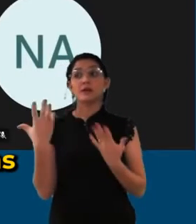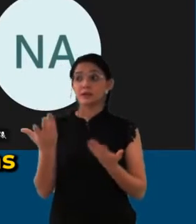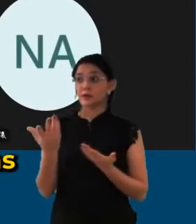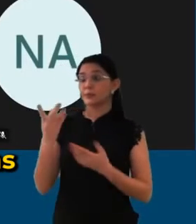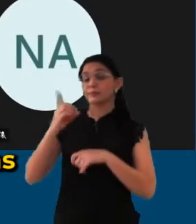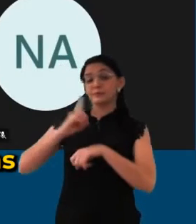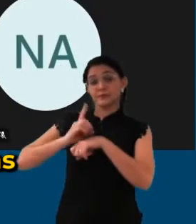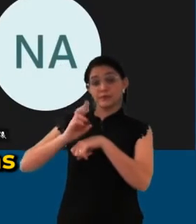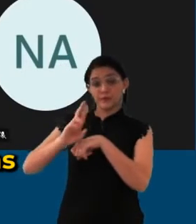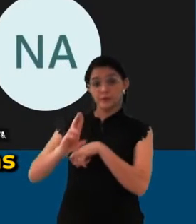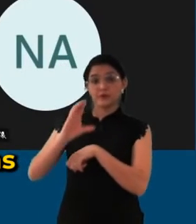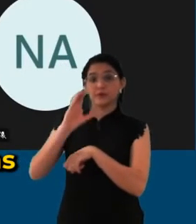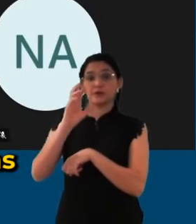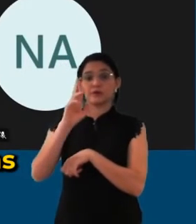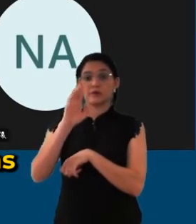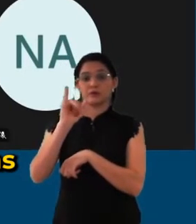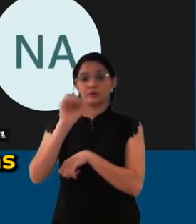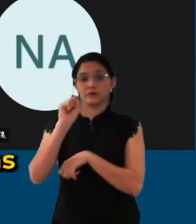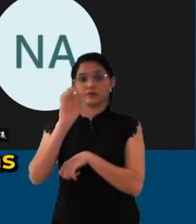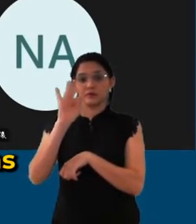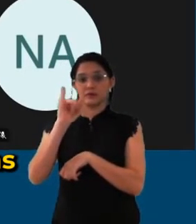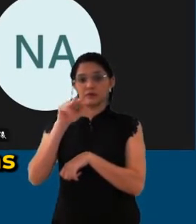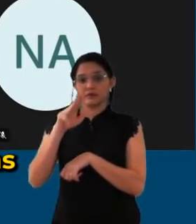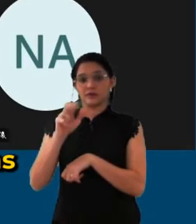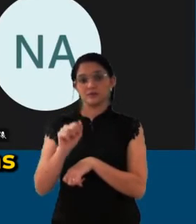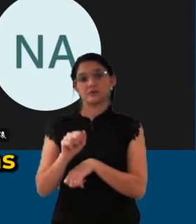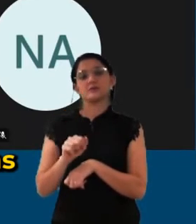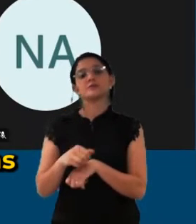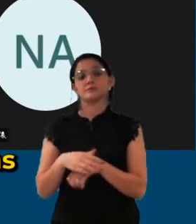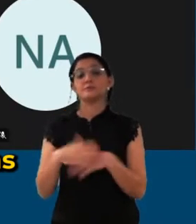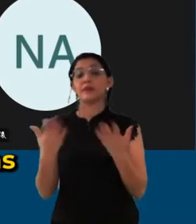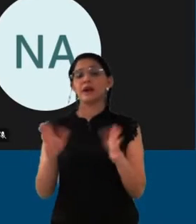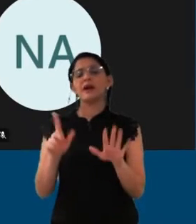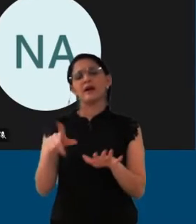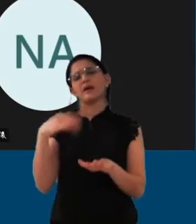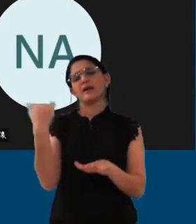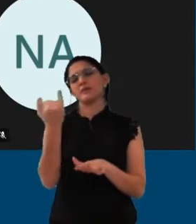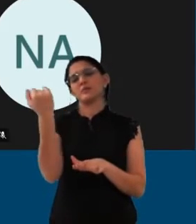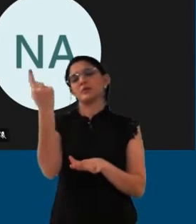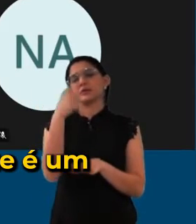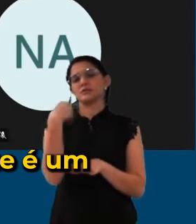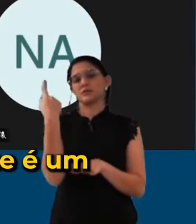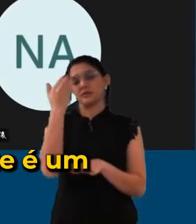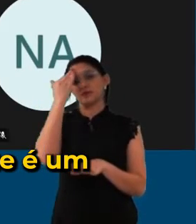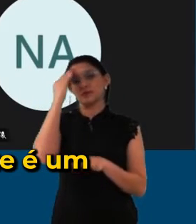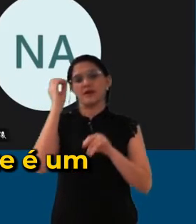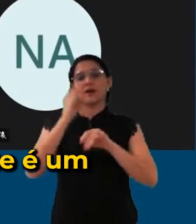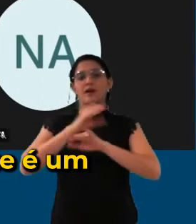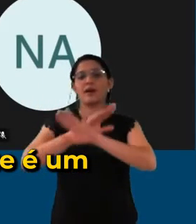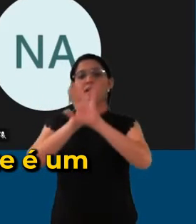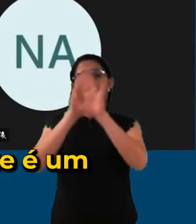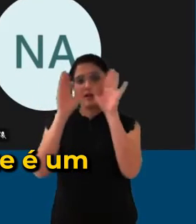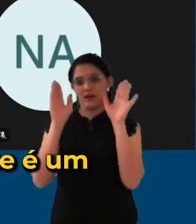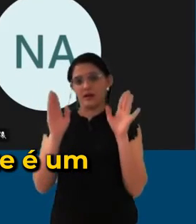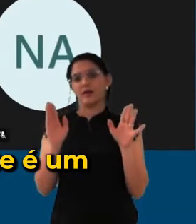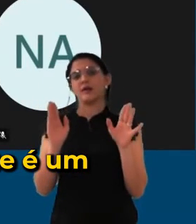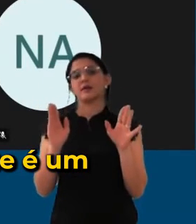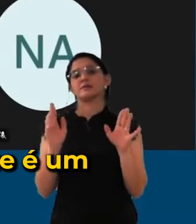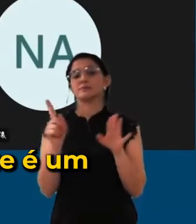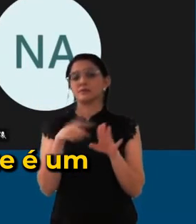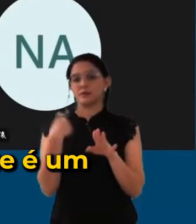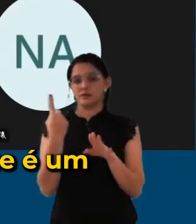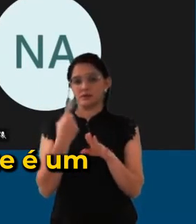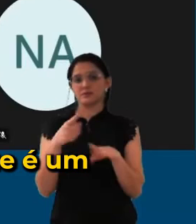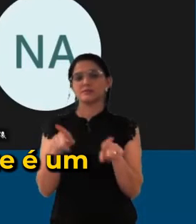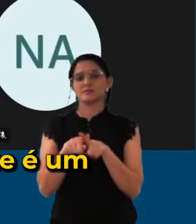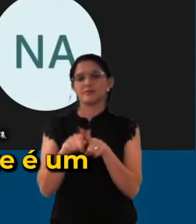relação a esse assunto, eu acho importante a gente fazer alguns esclarecimentos. Inclusive, eu pretendo, enfim, ser